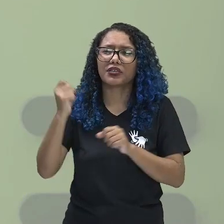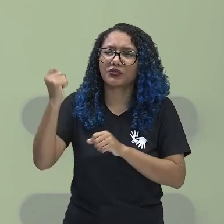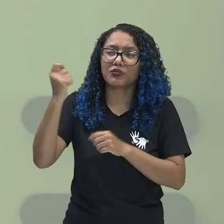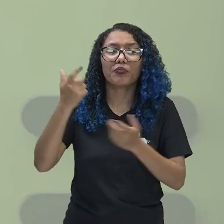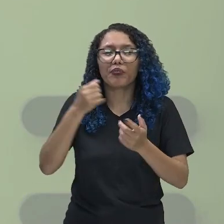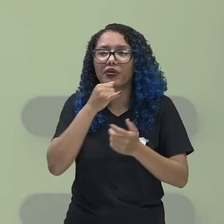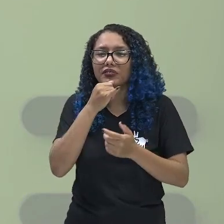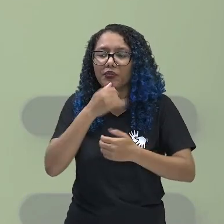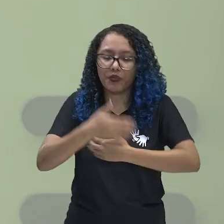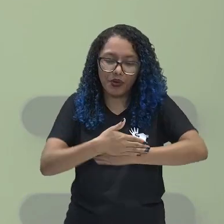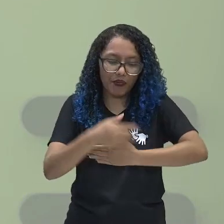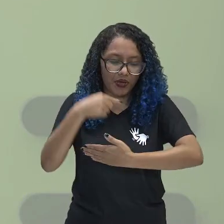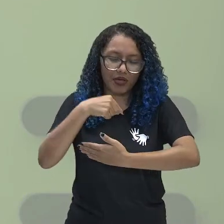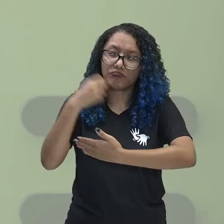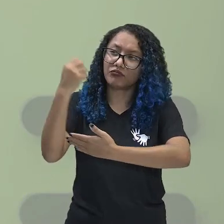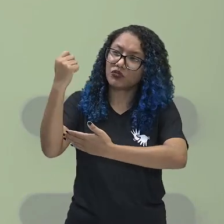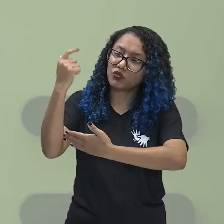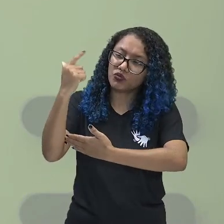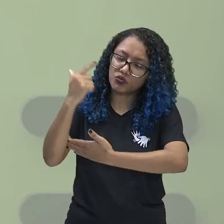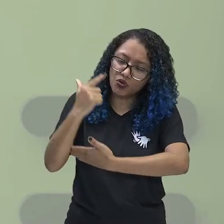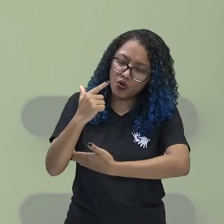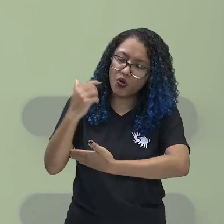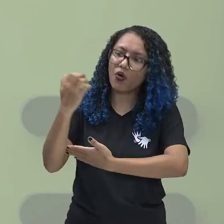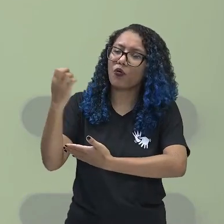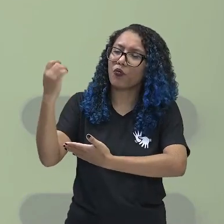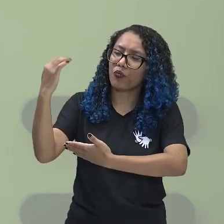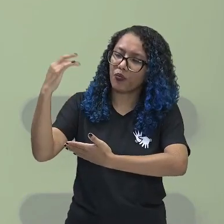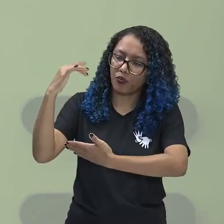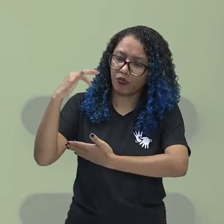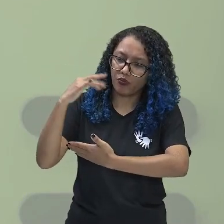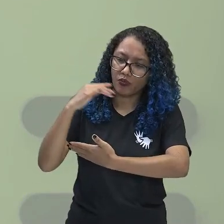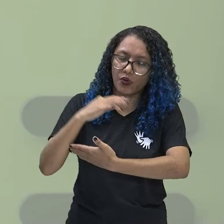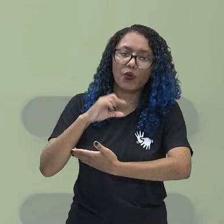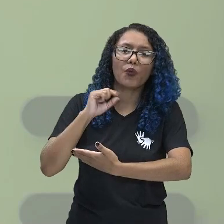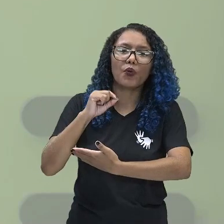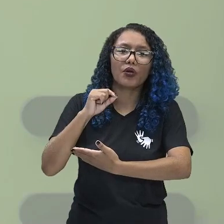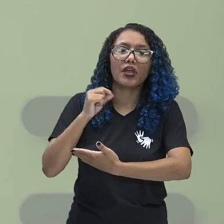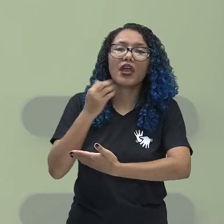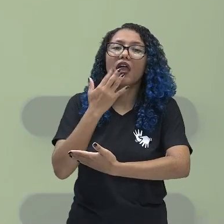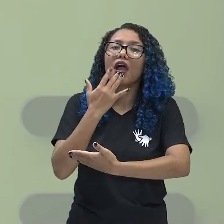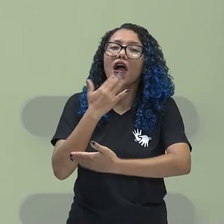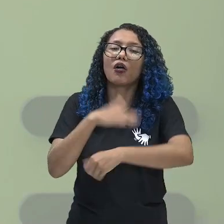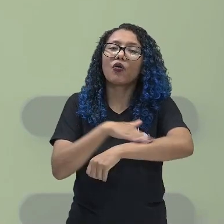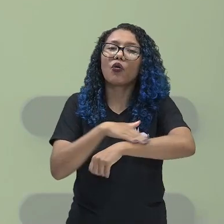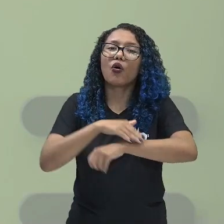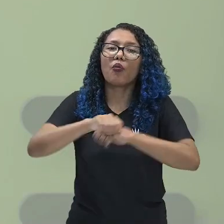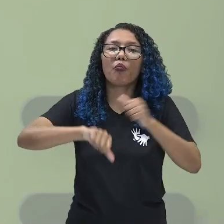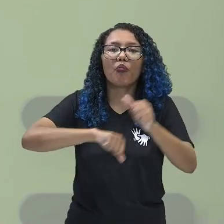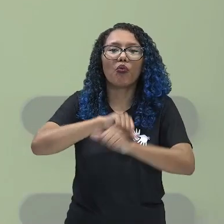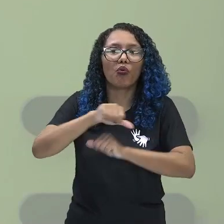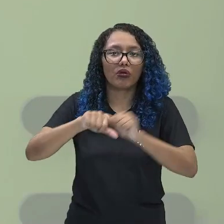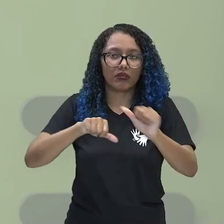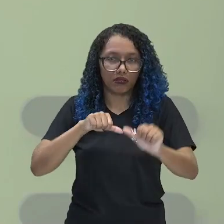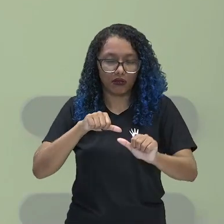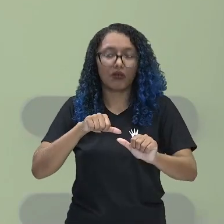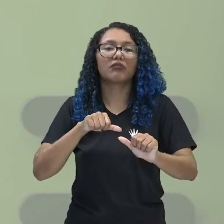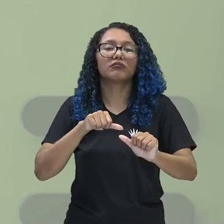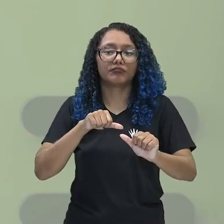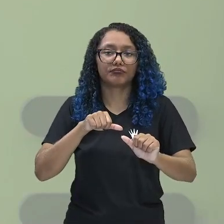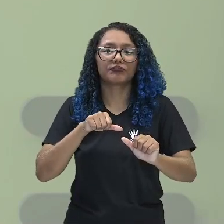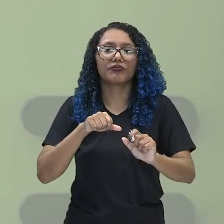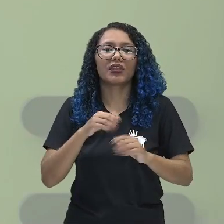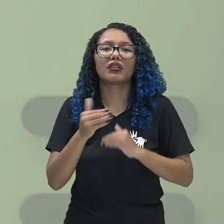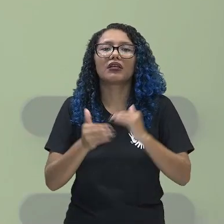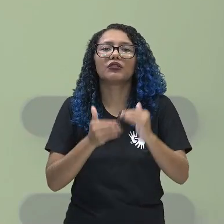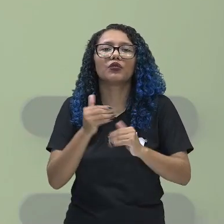bebezinho, aí ele começa a apresentar uma coloração diferente daquela cor que ele nasceu. O que ele está